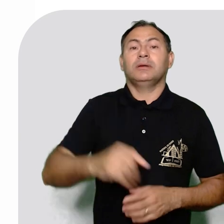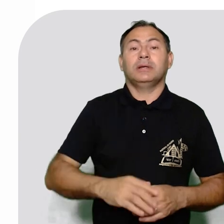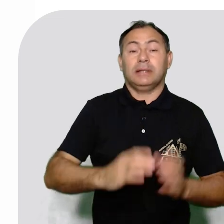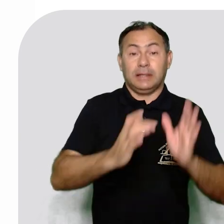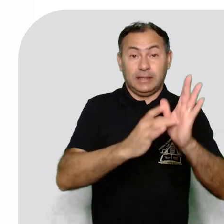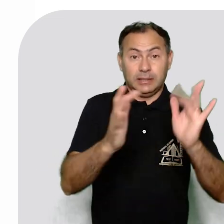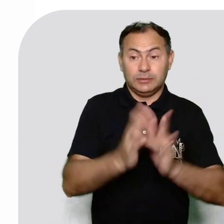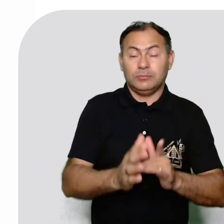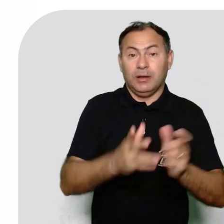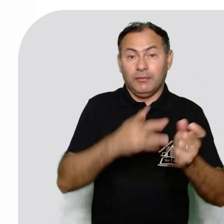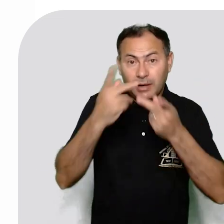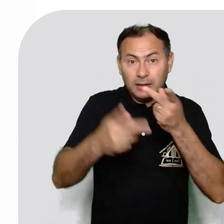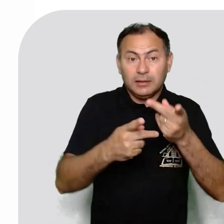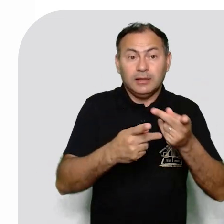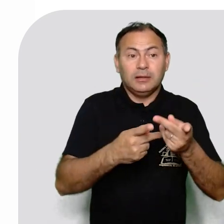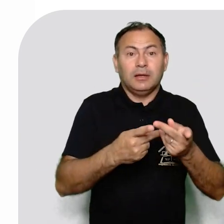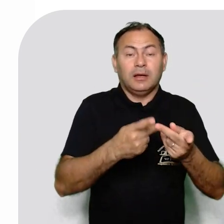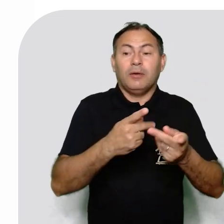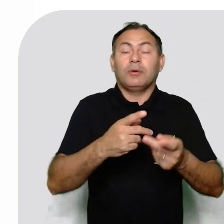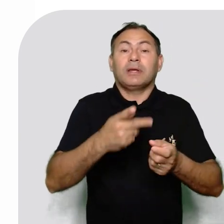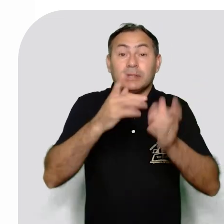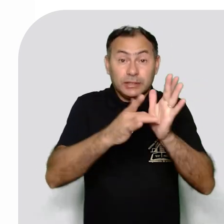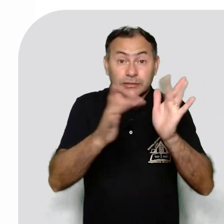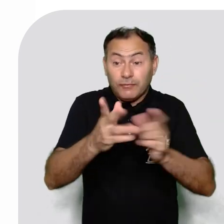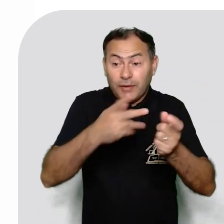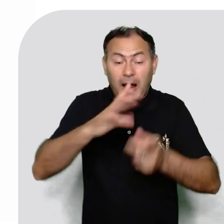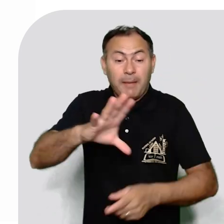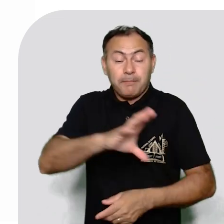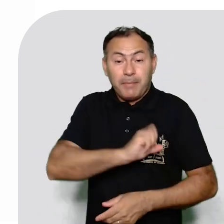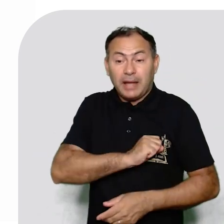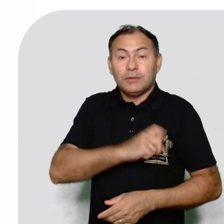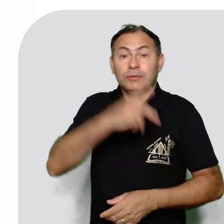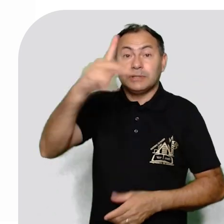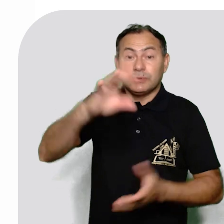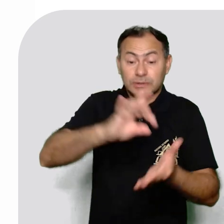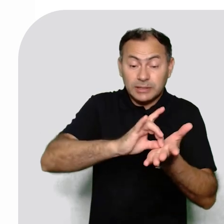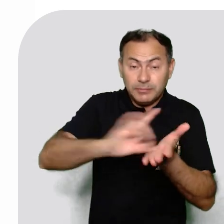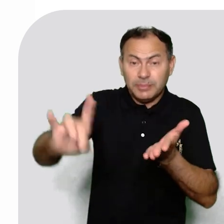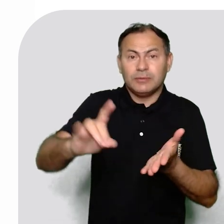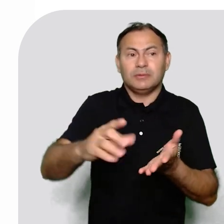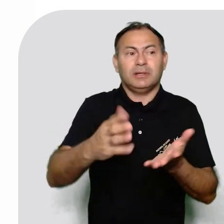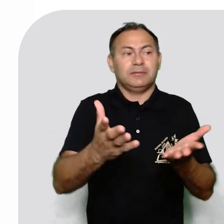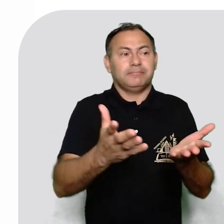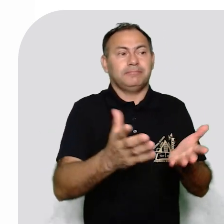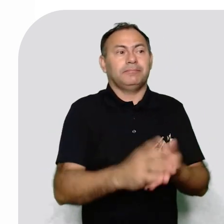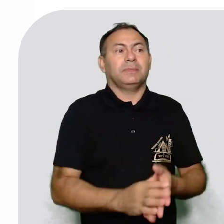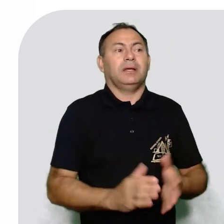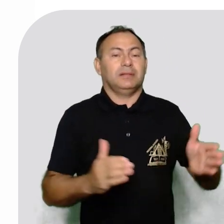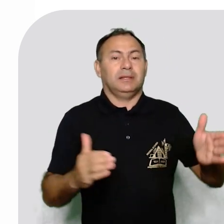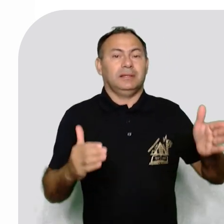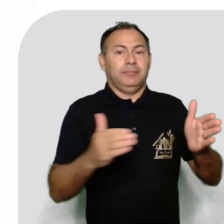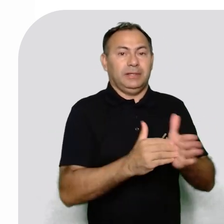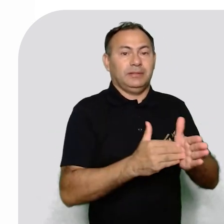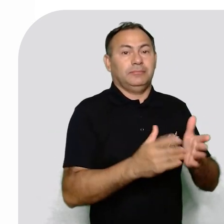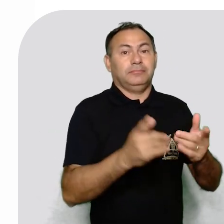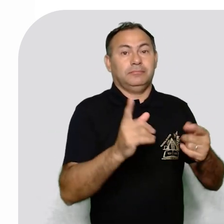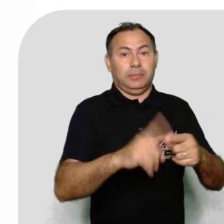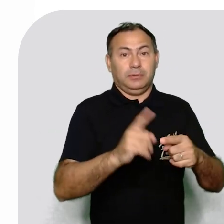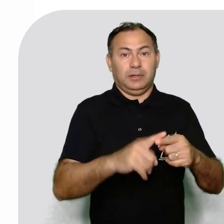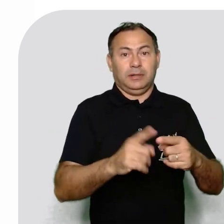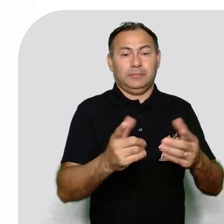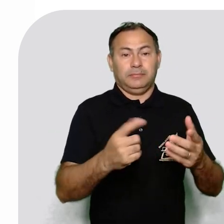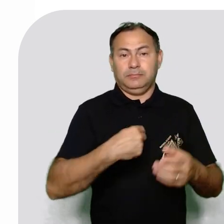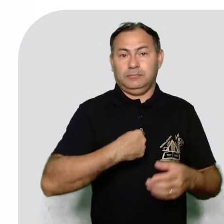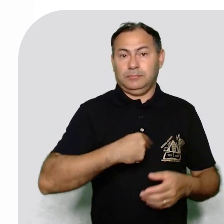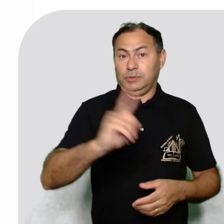Cristo, quando nos diz amai os inimigos, porque senão aí você está num limite, porque